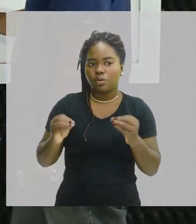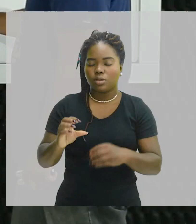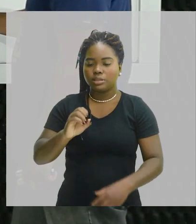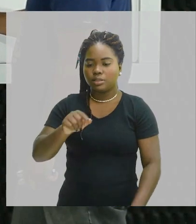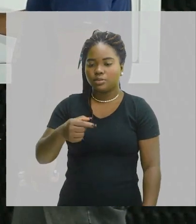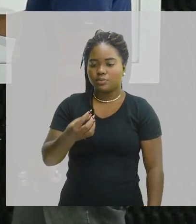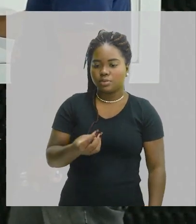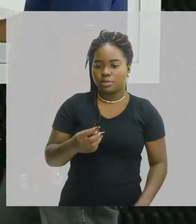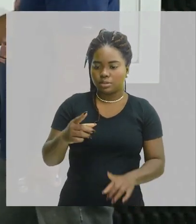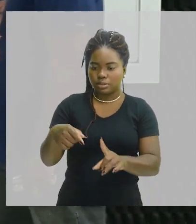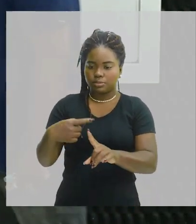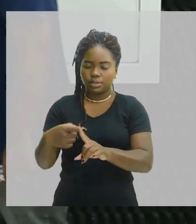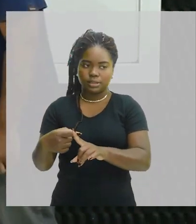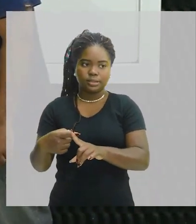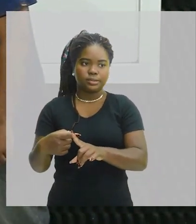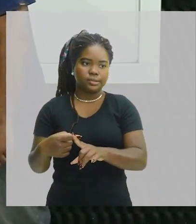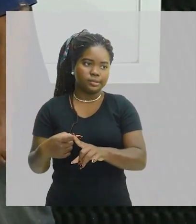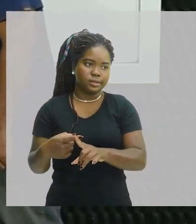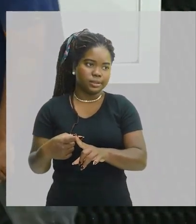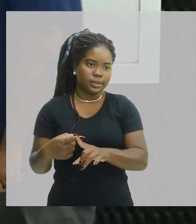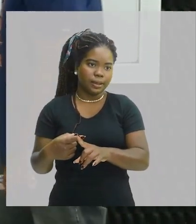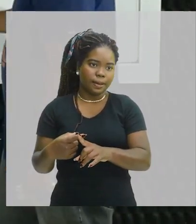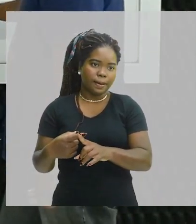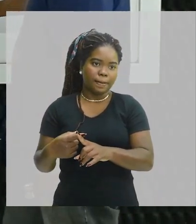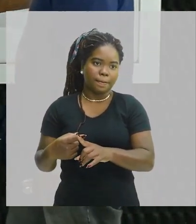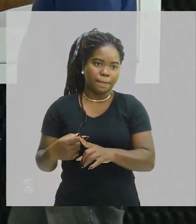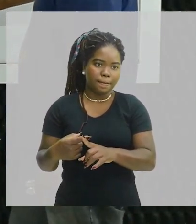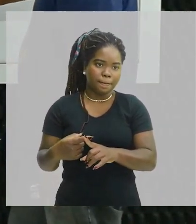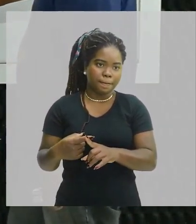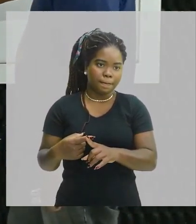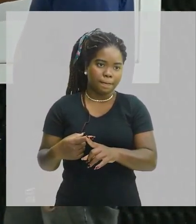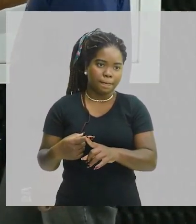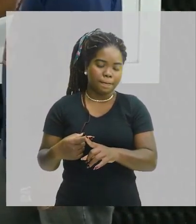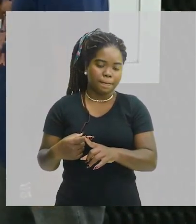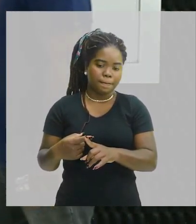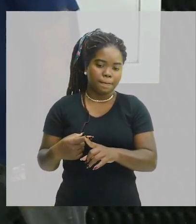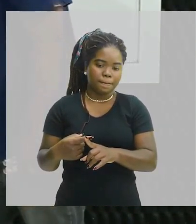0,3 mais 3